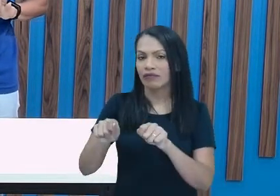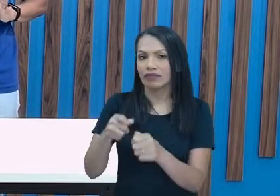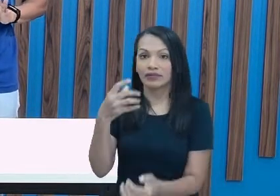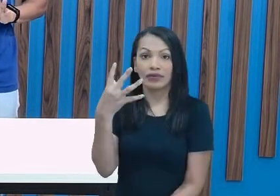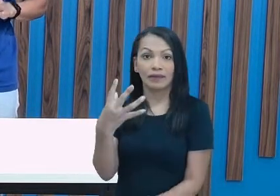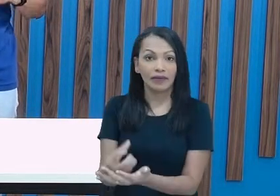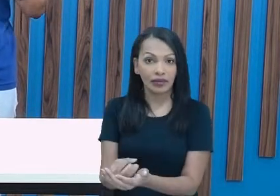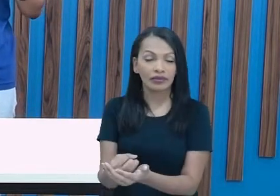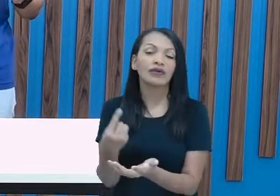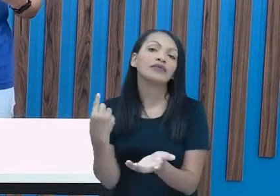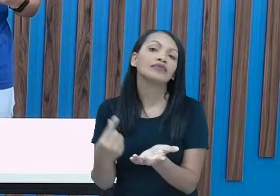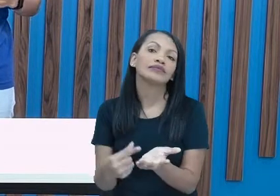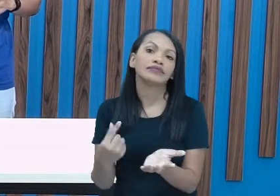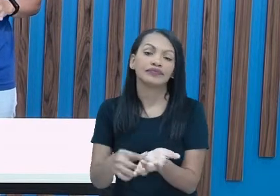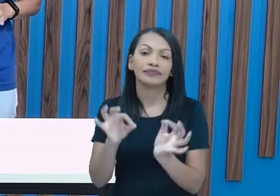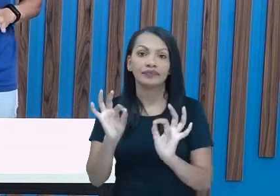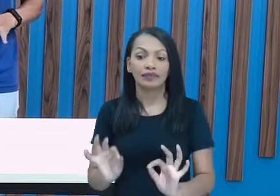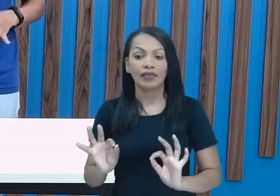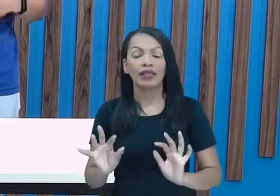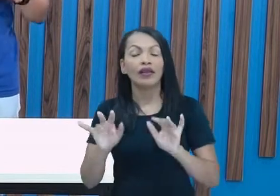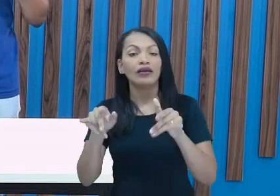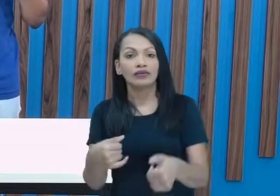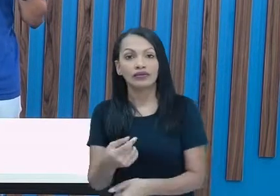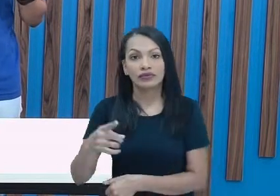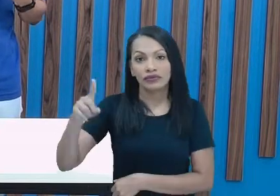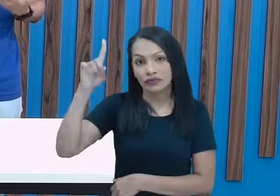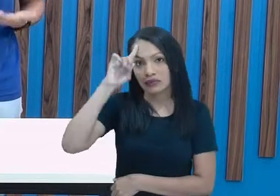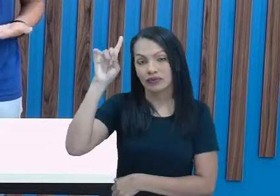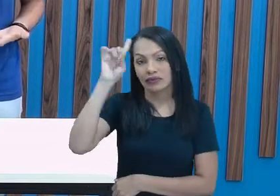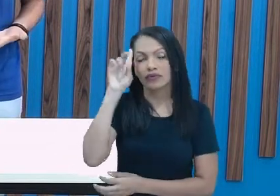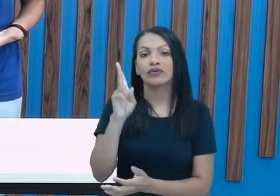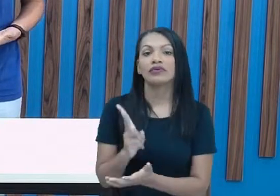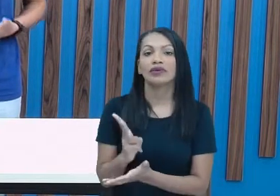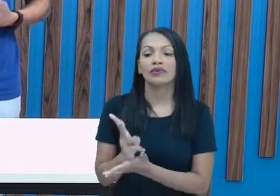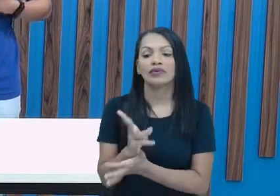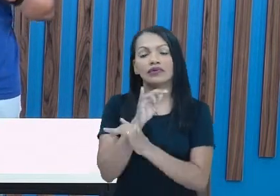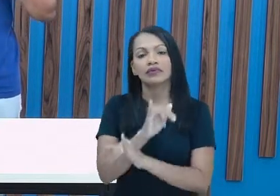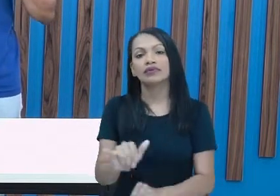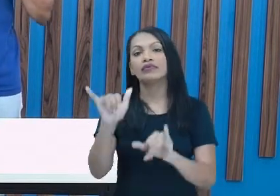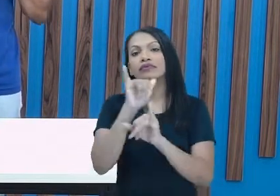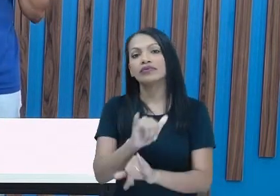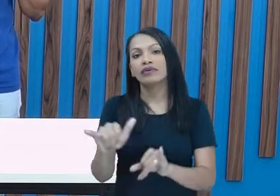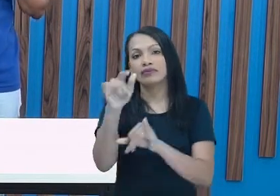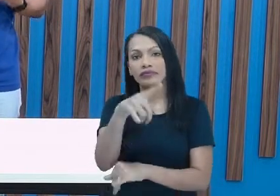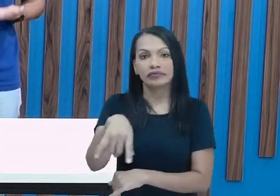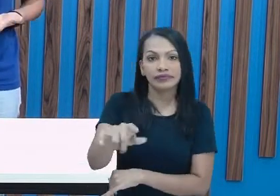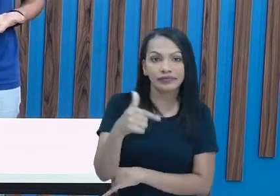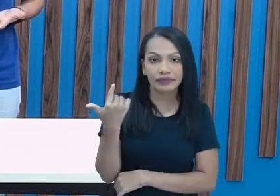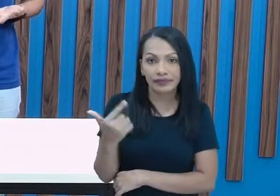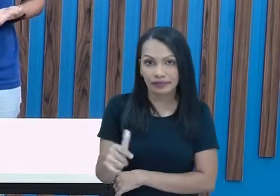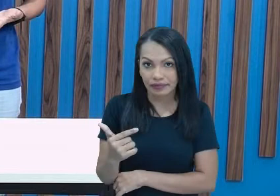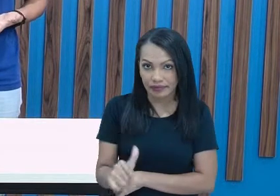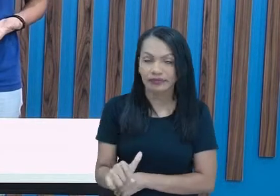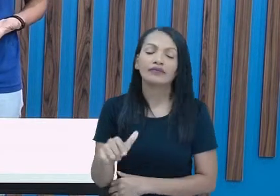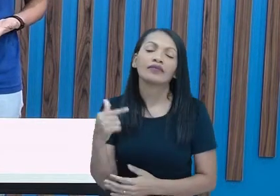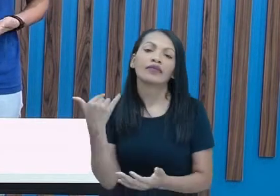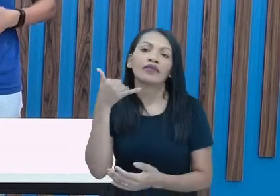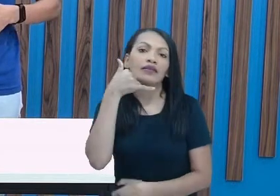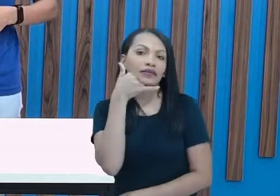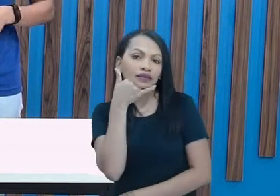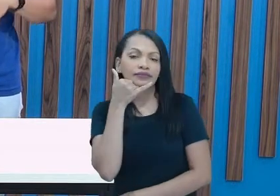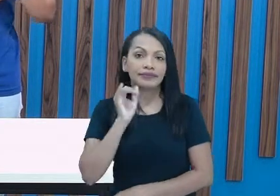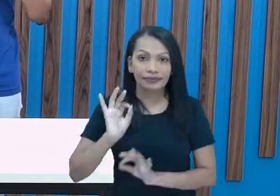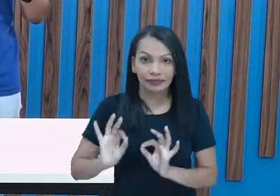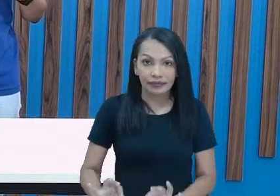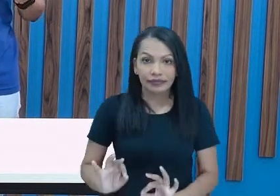esse aplicativo? Bem, todos os dias a gente sempre dá esse recadinho. Para quem ainda não tem um aplicativo no celular,